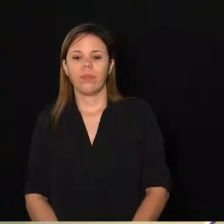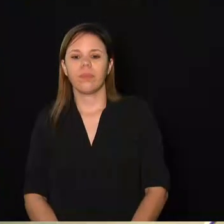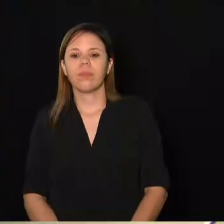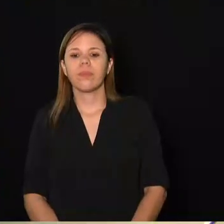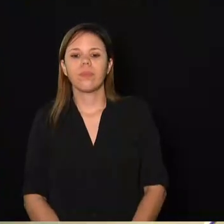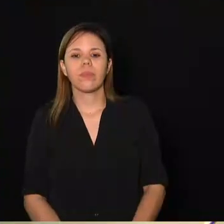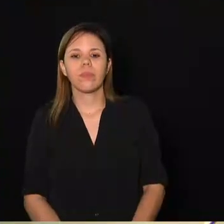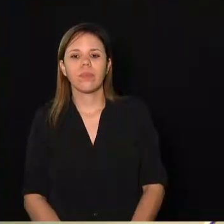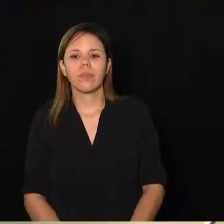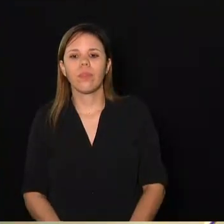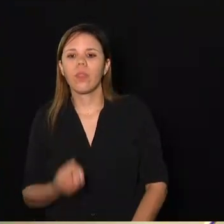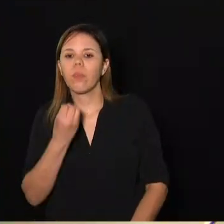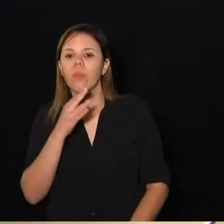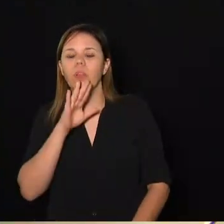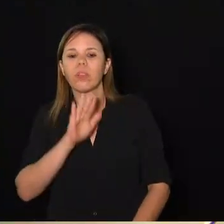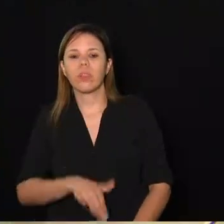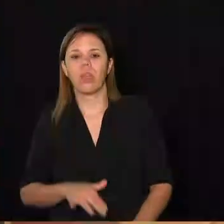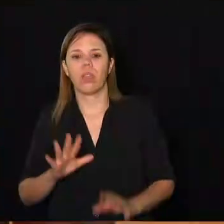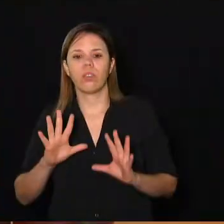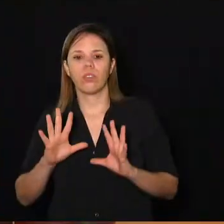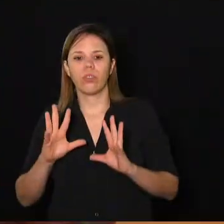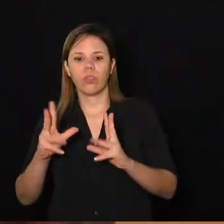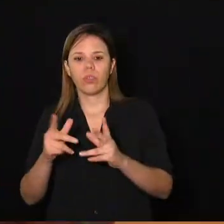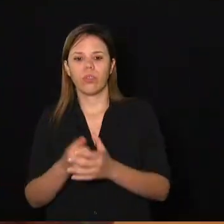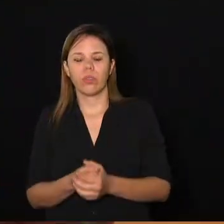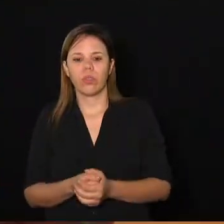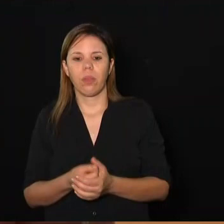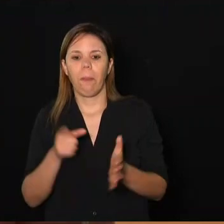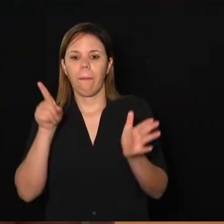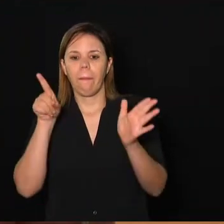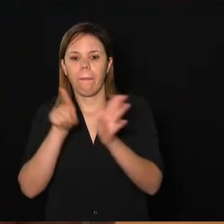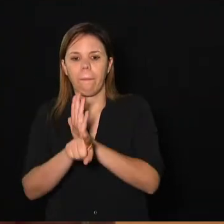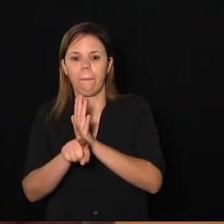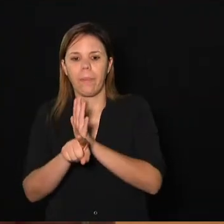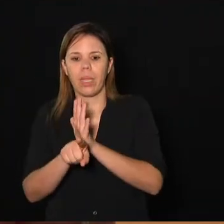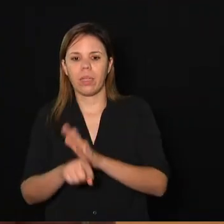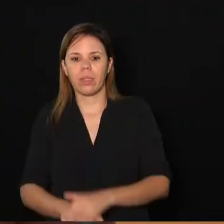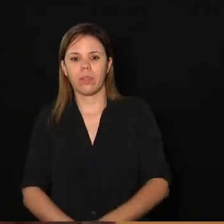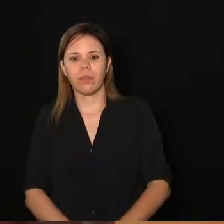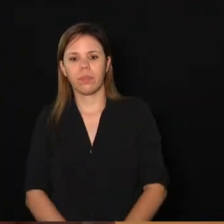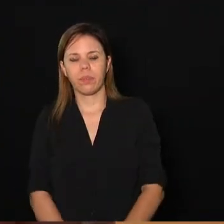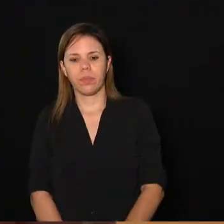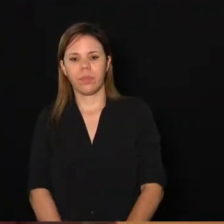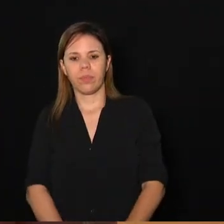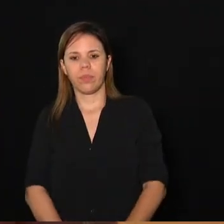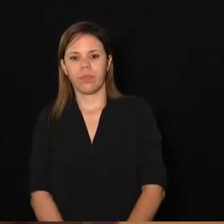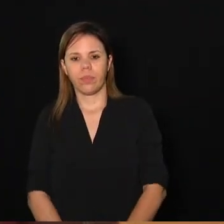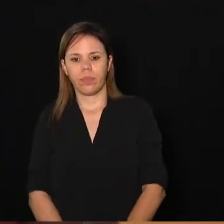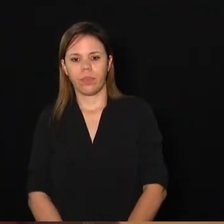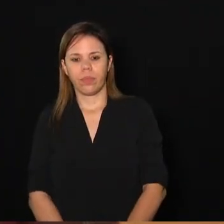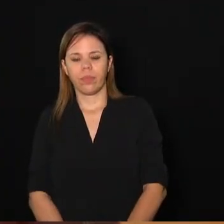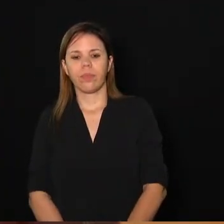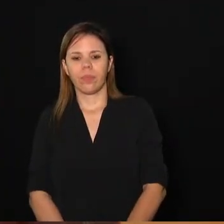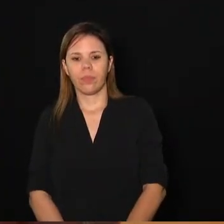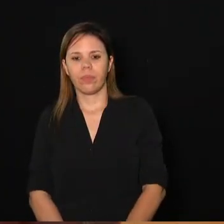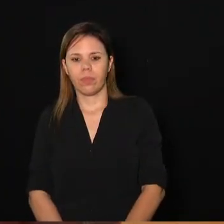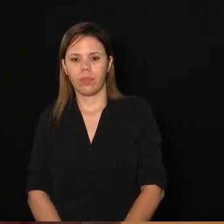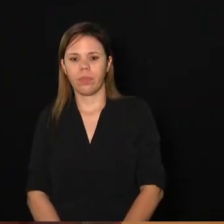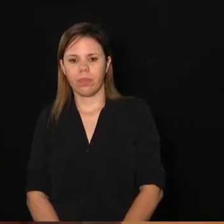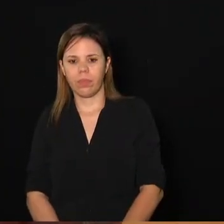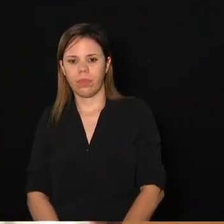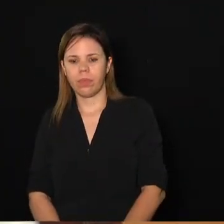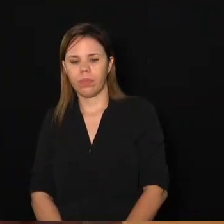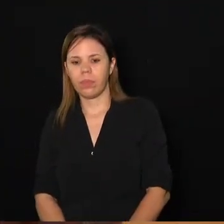boa tarde a todos minha pergunta seria você pode o senhor pode se identificar por gentileza só o nome